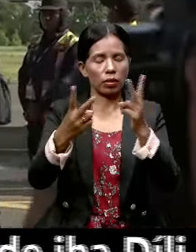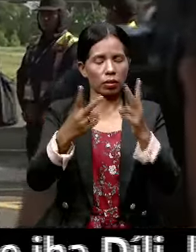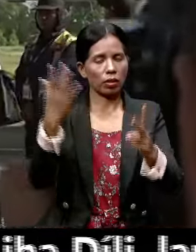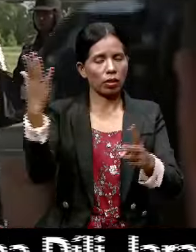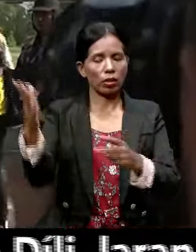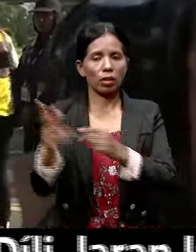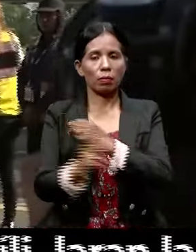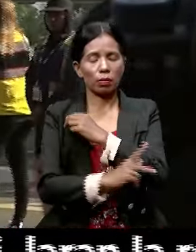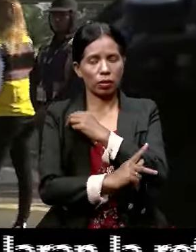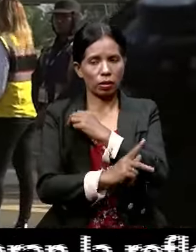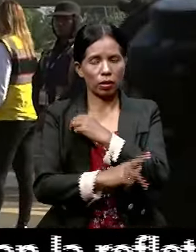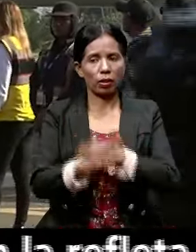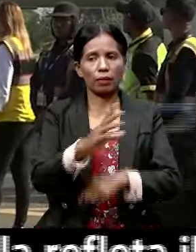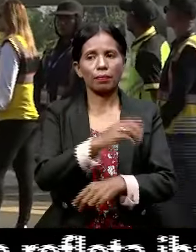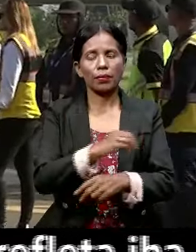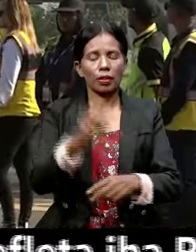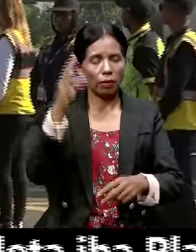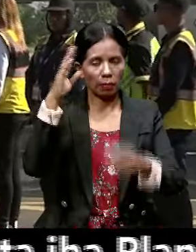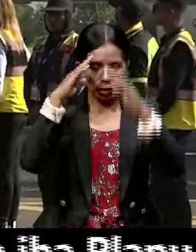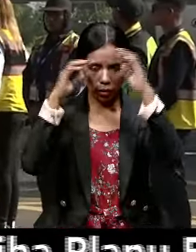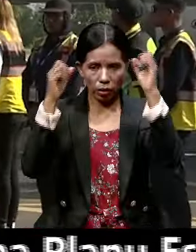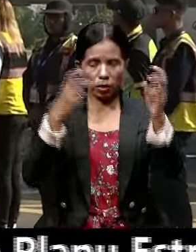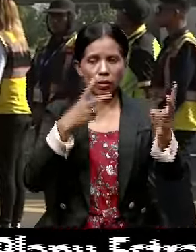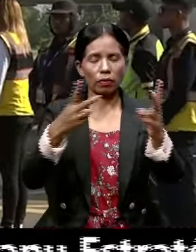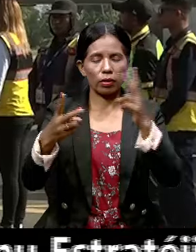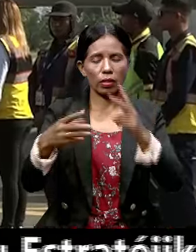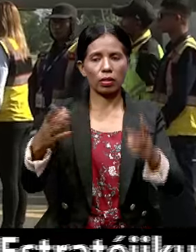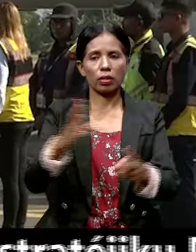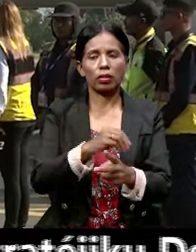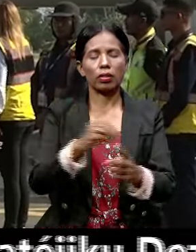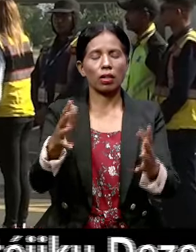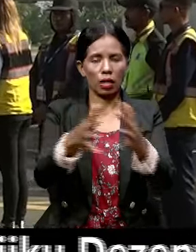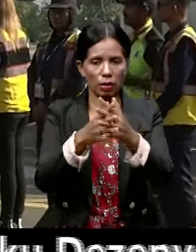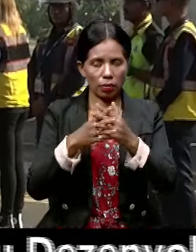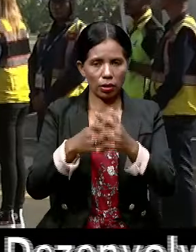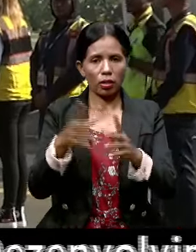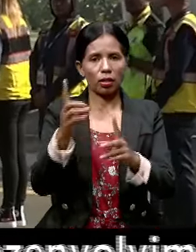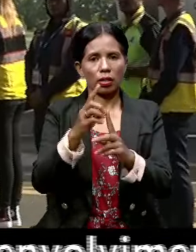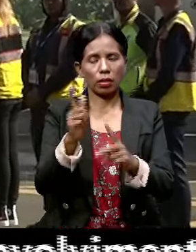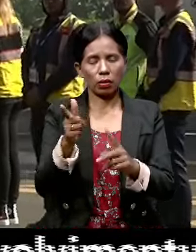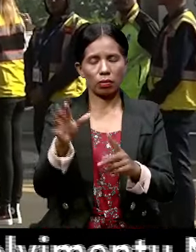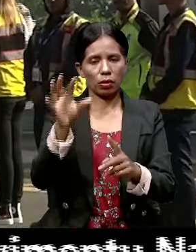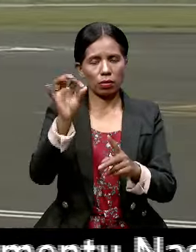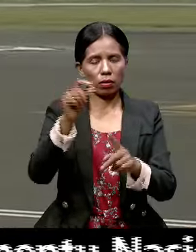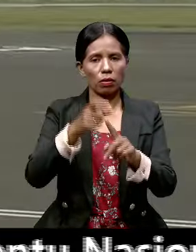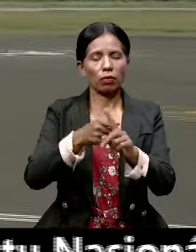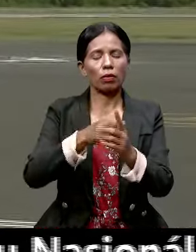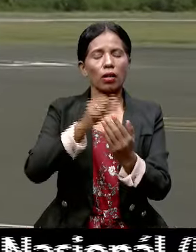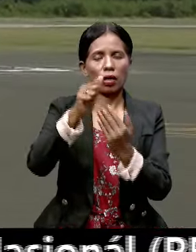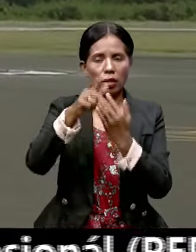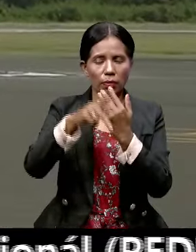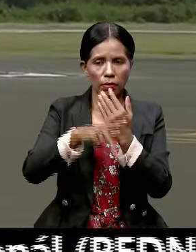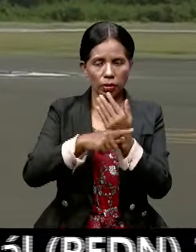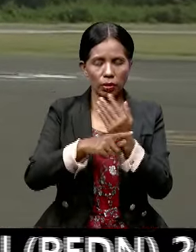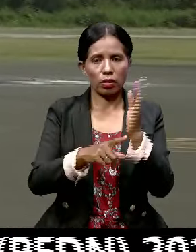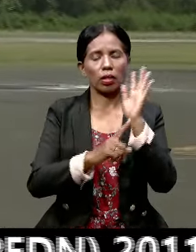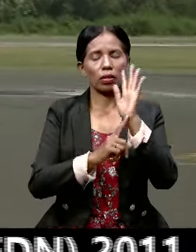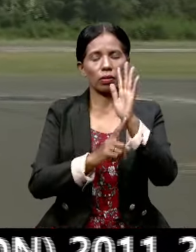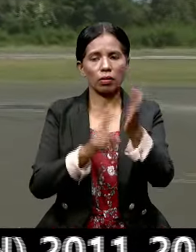laureado Nobel da Paz Nemos, se halou visita ba Nova Jersey, Estados Unidos da América, e halorong ron recensia fula na abril, no se hatou